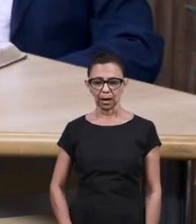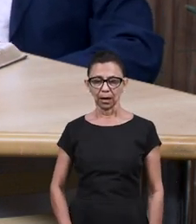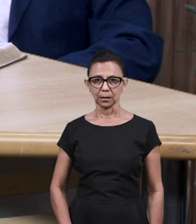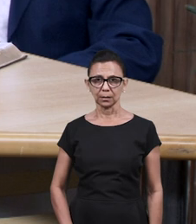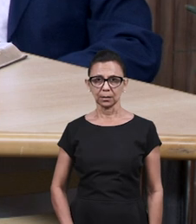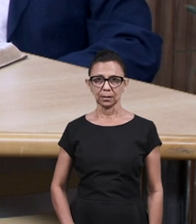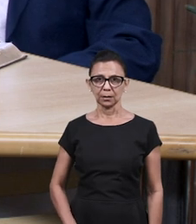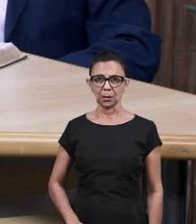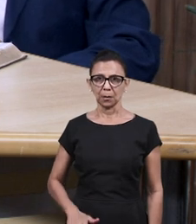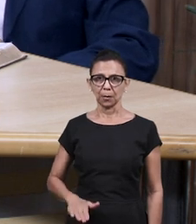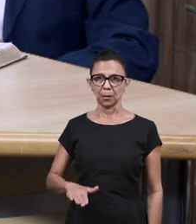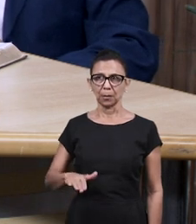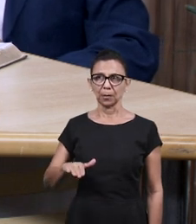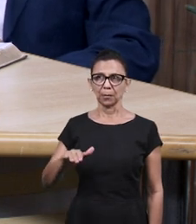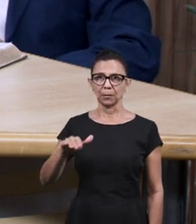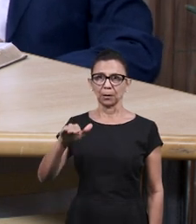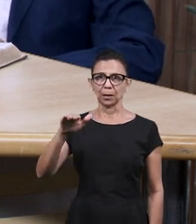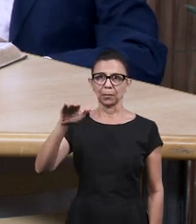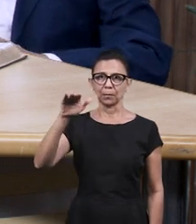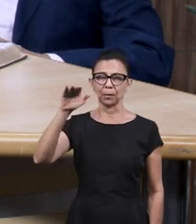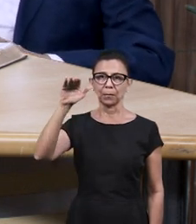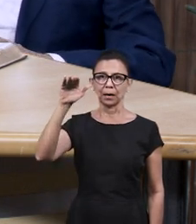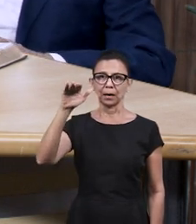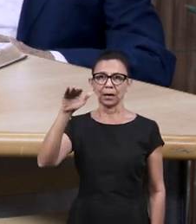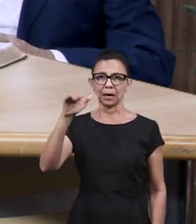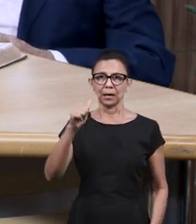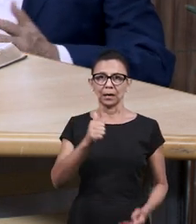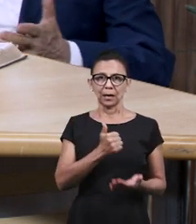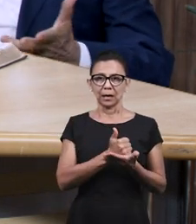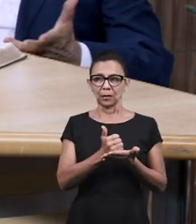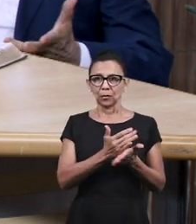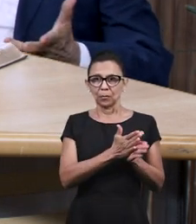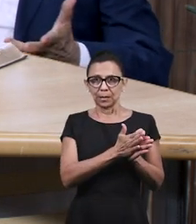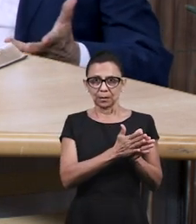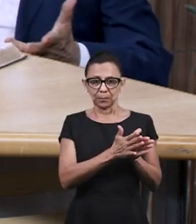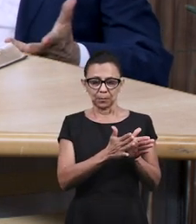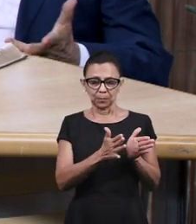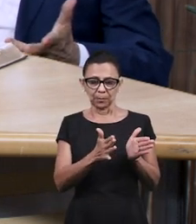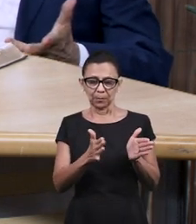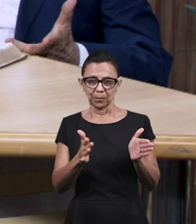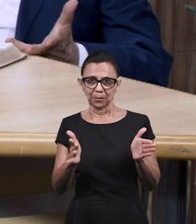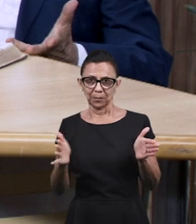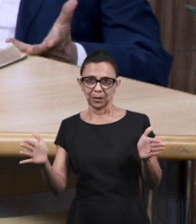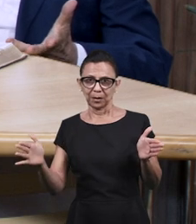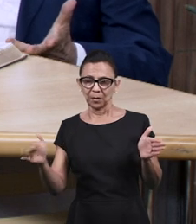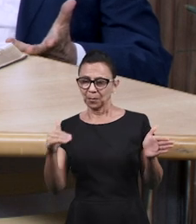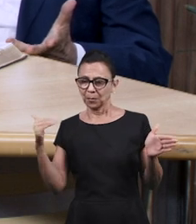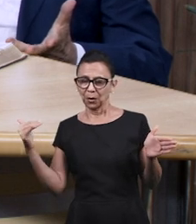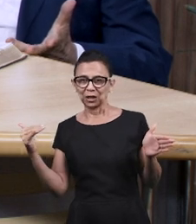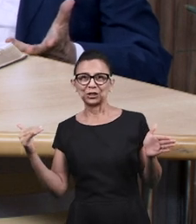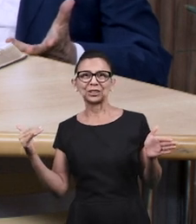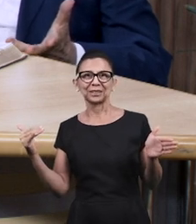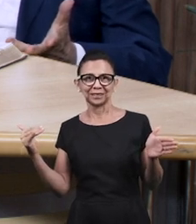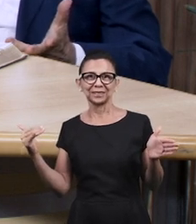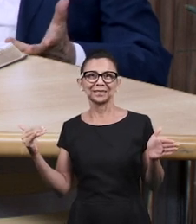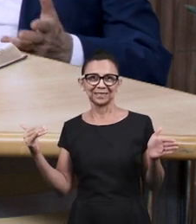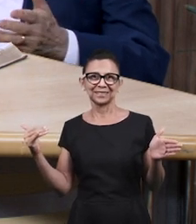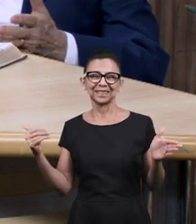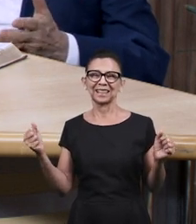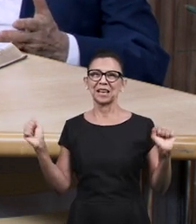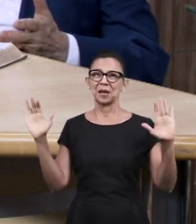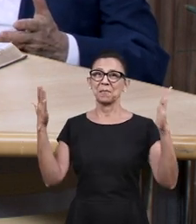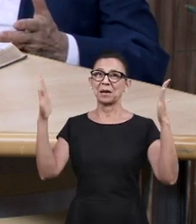para a morte. É uma maneira de se enxergar, mas absolutamente coerente, verdadeira. Não é verdade?